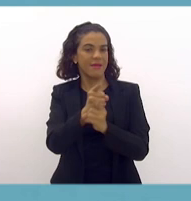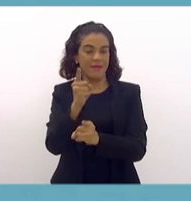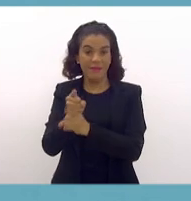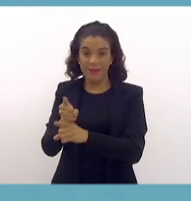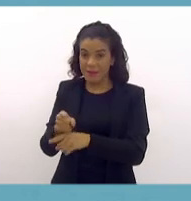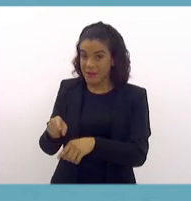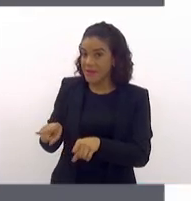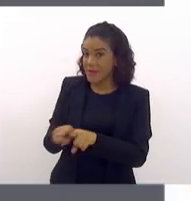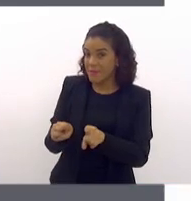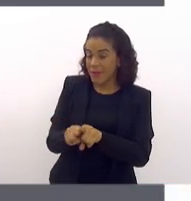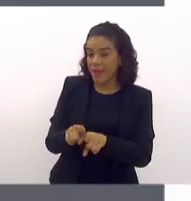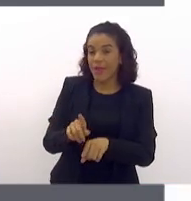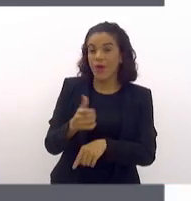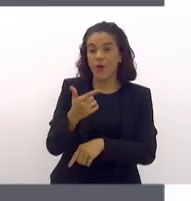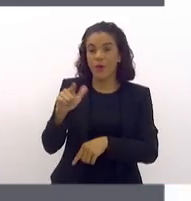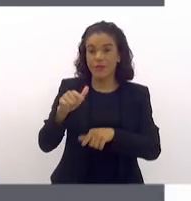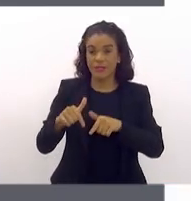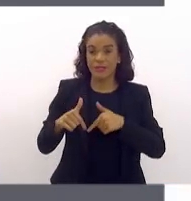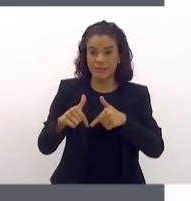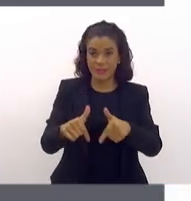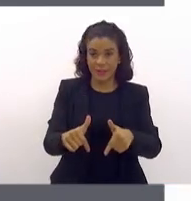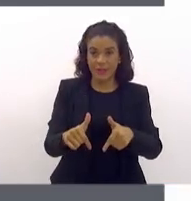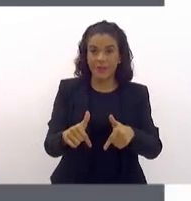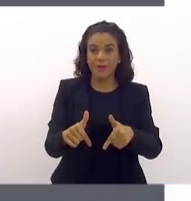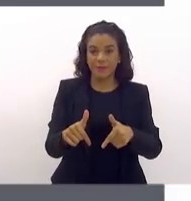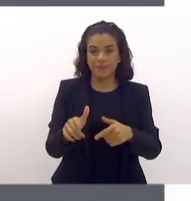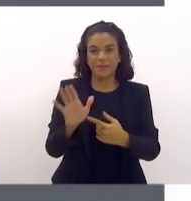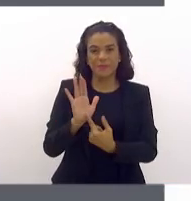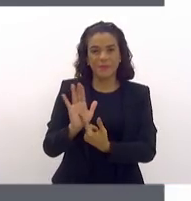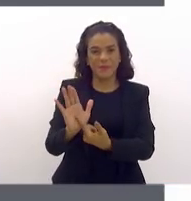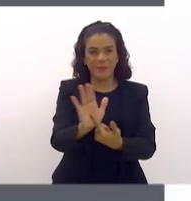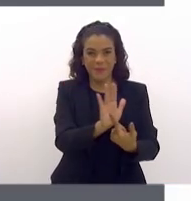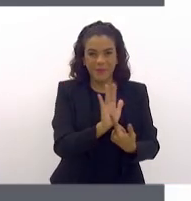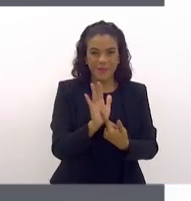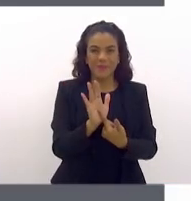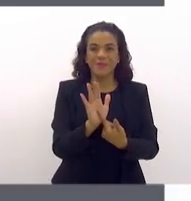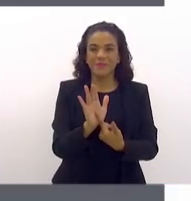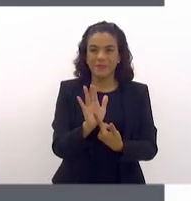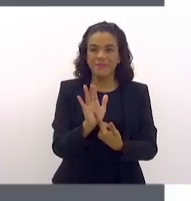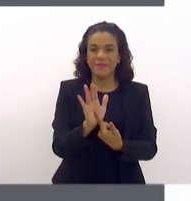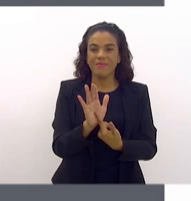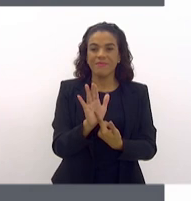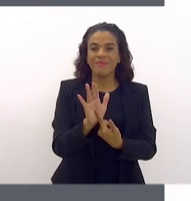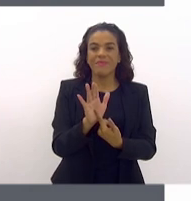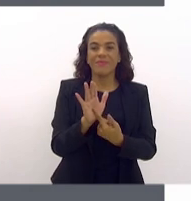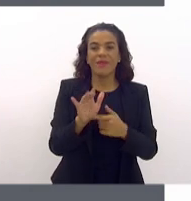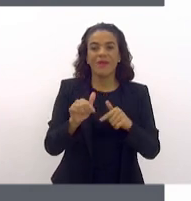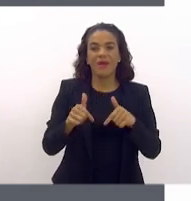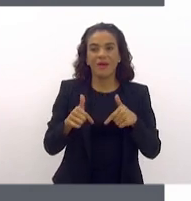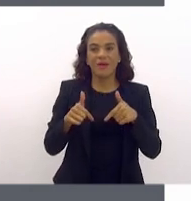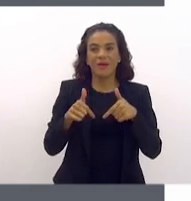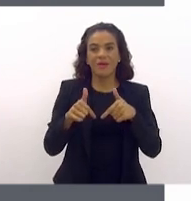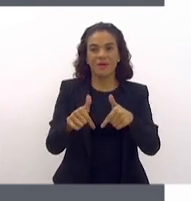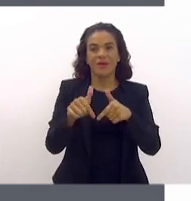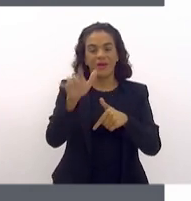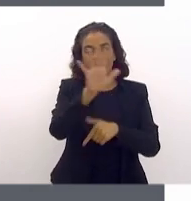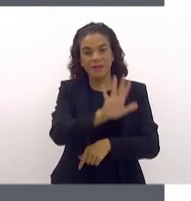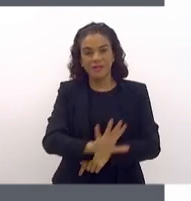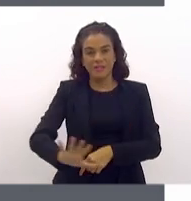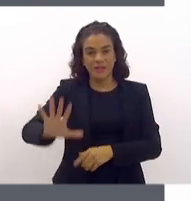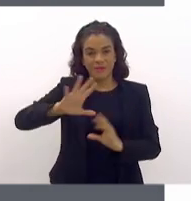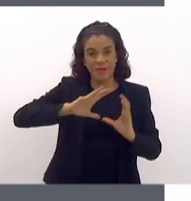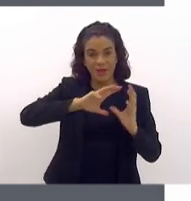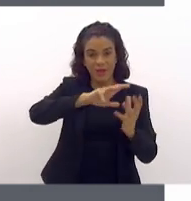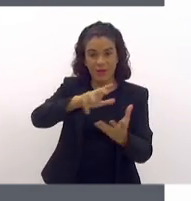mais, a gente tem uma iniciativa também, eu trouxe para vocês, que é uma iniciativa global e